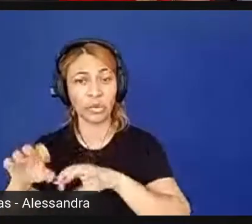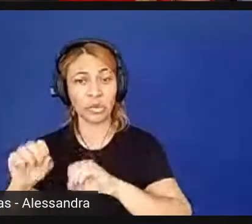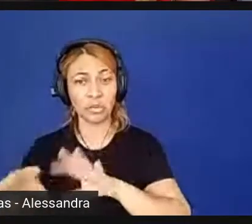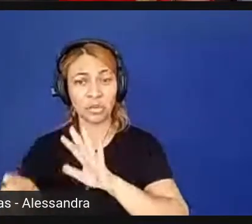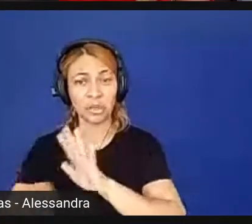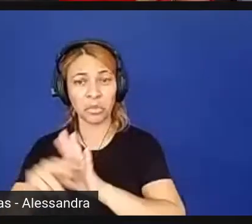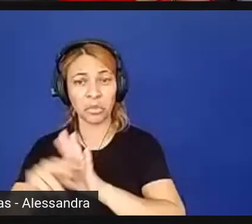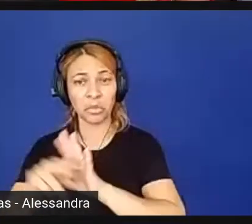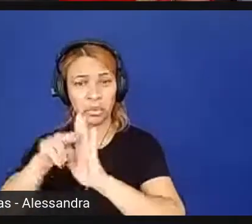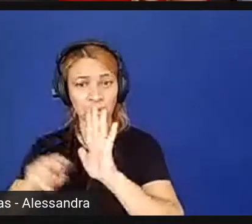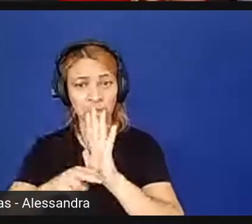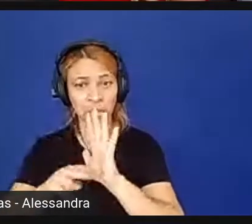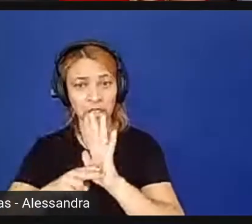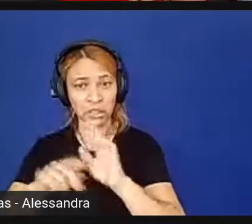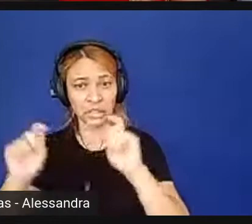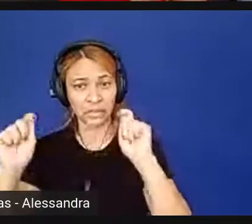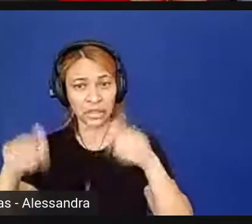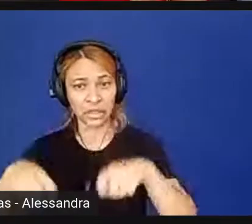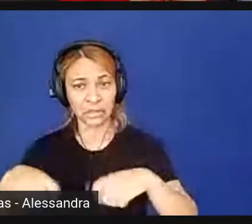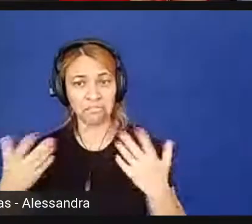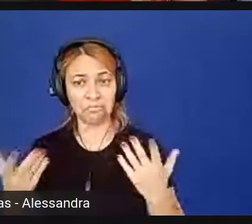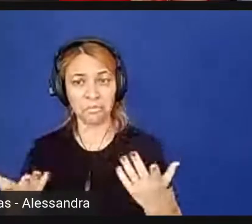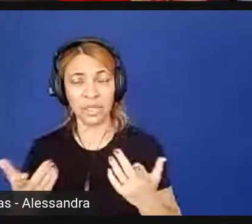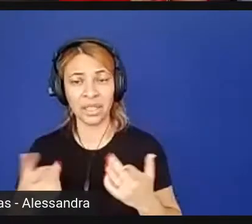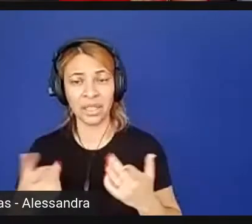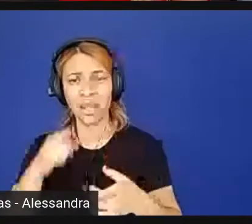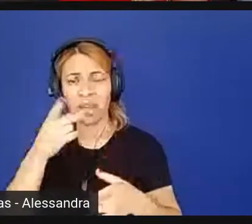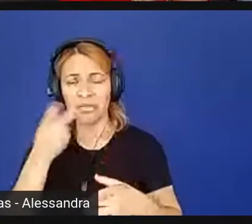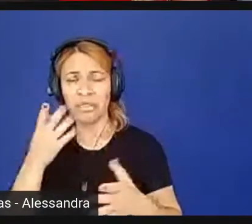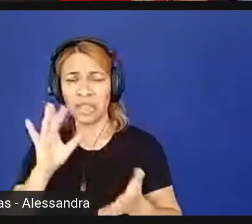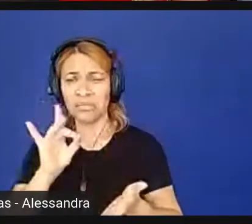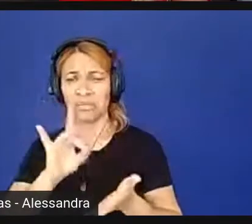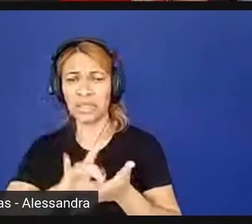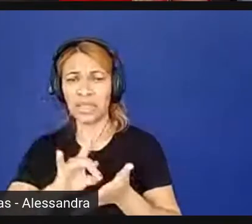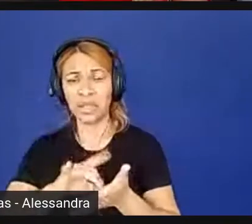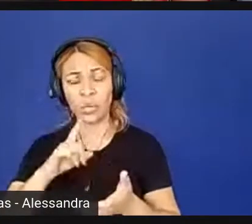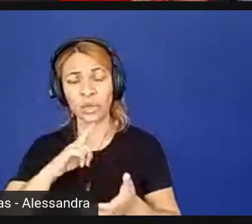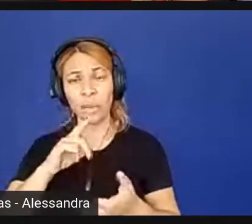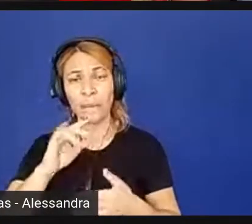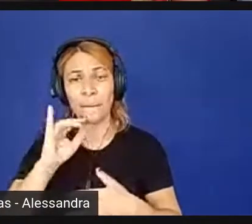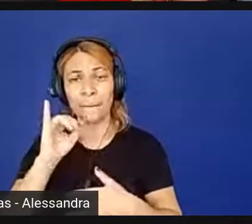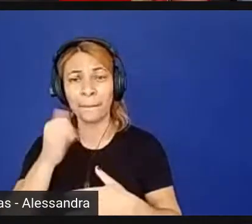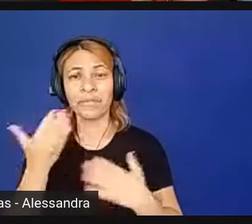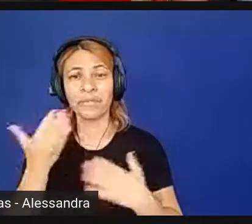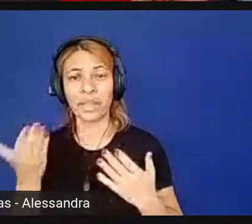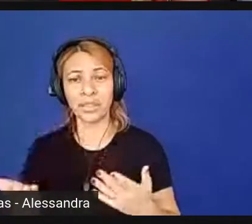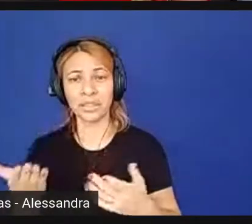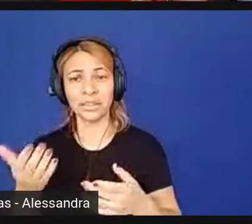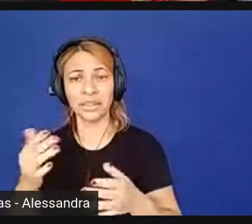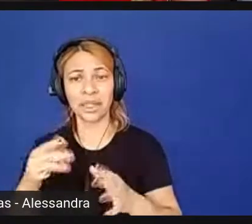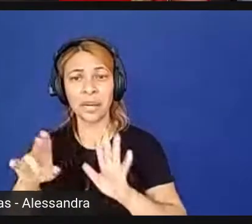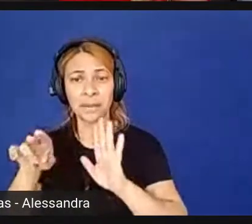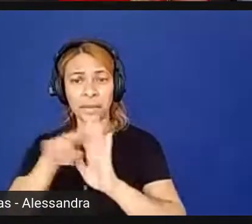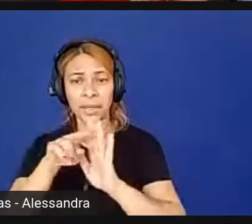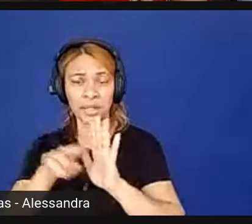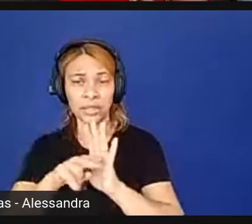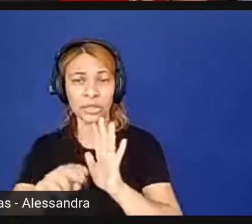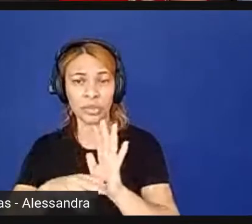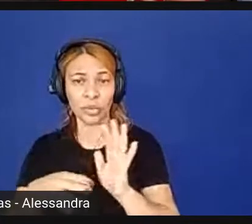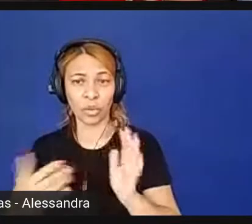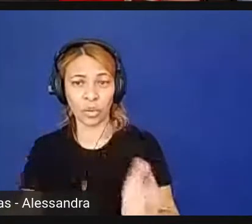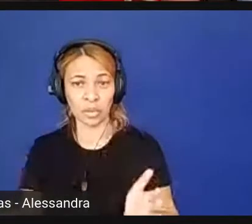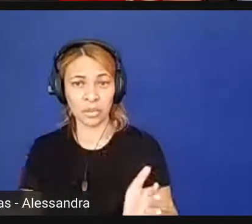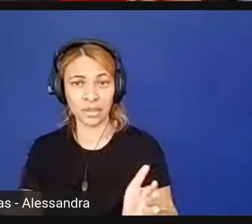seria suficiente? Eu confesso que eu tenderia a ter preferências por essas normas